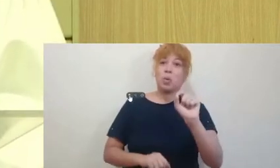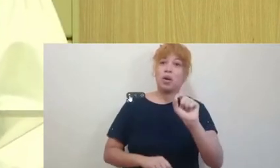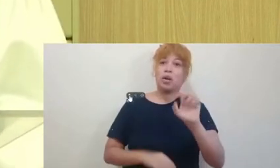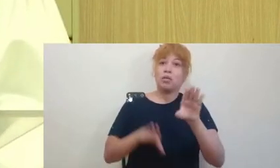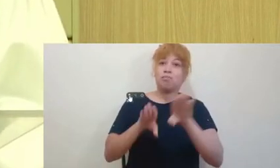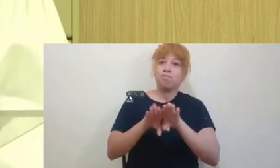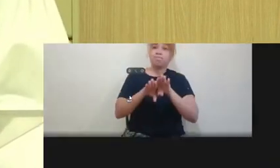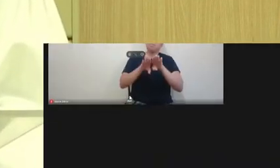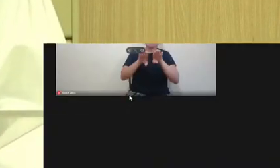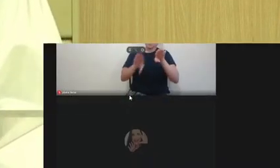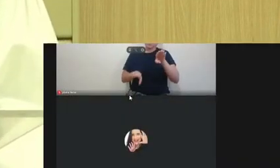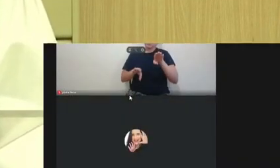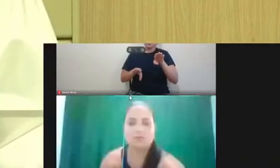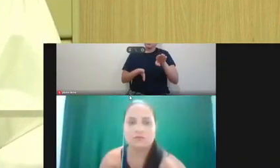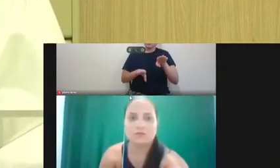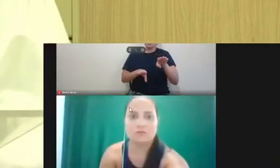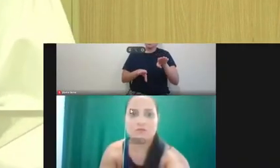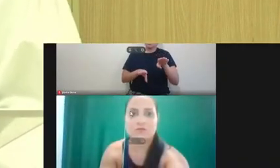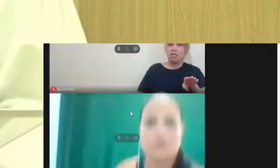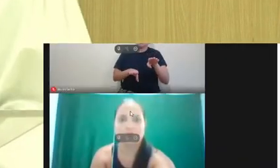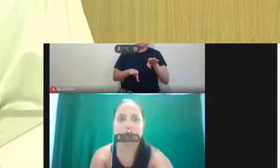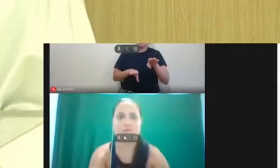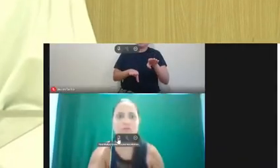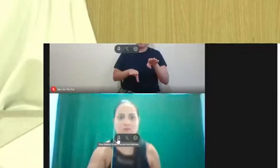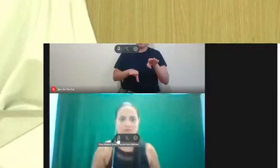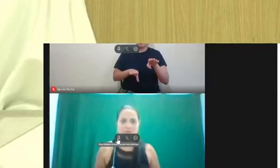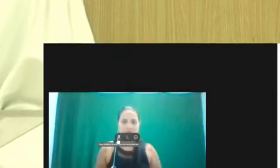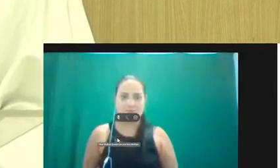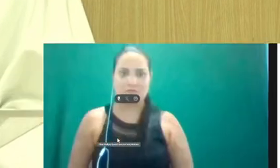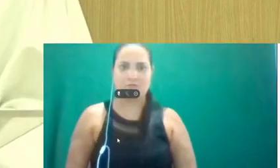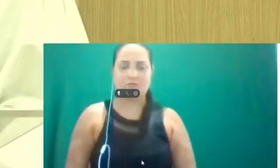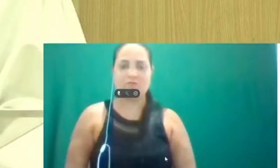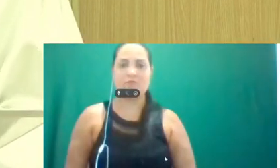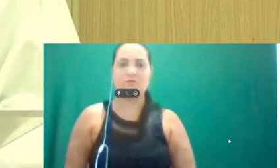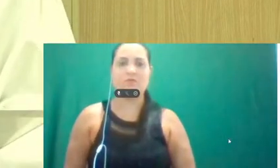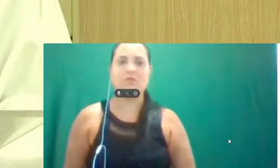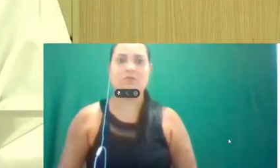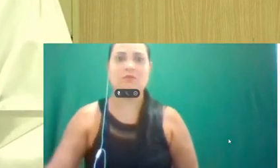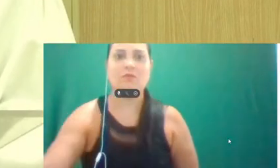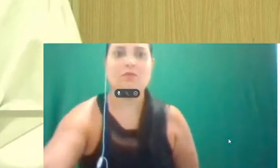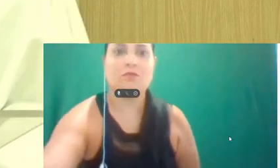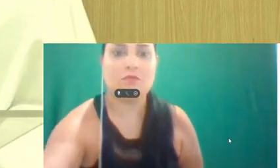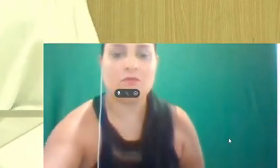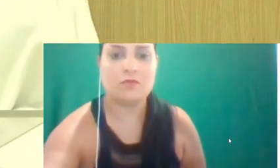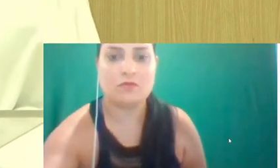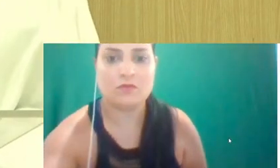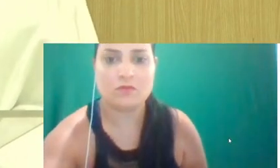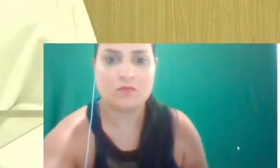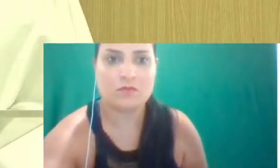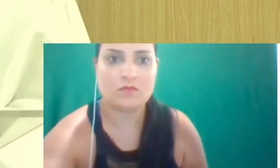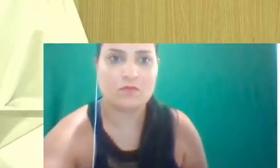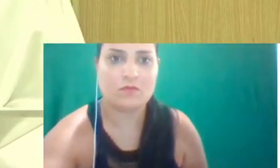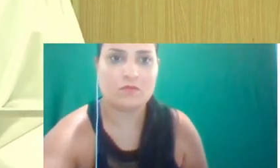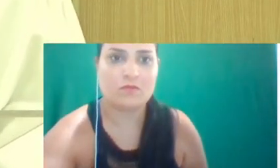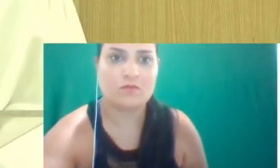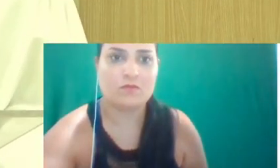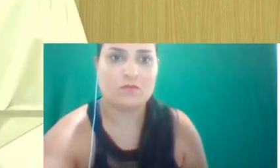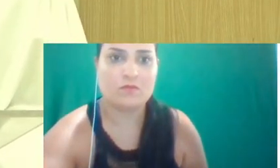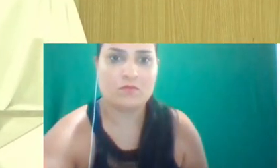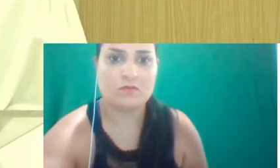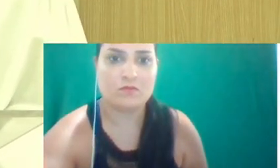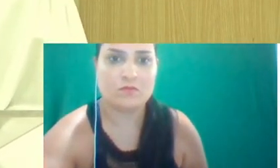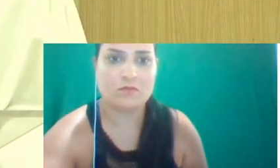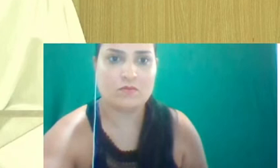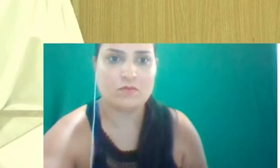que eu queria deixar, e faço em tom de brincadeira, nós desenvolvemos aqui, quem já ouviu